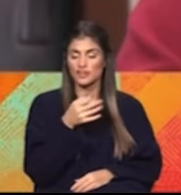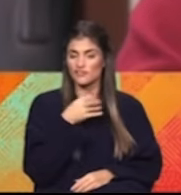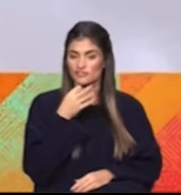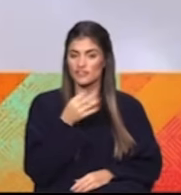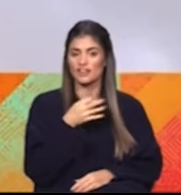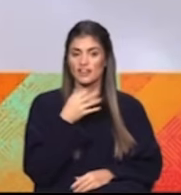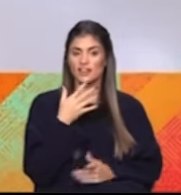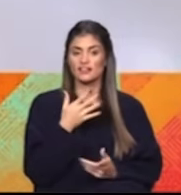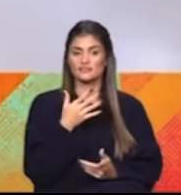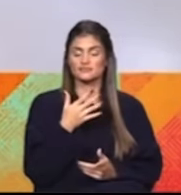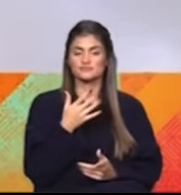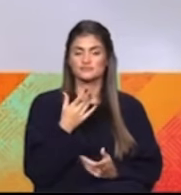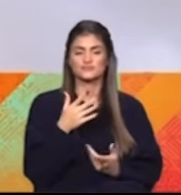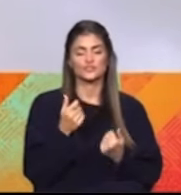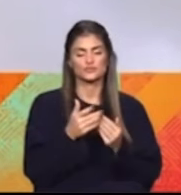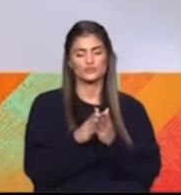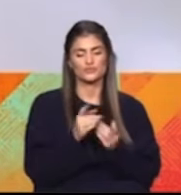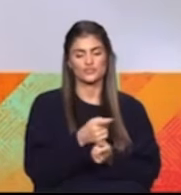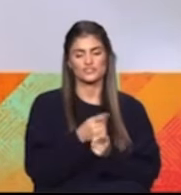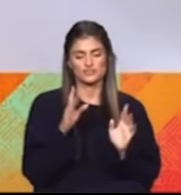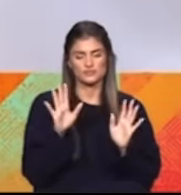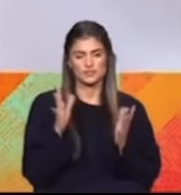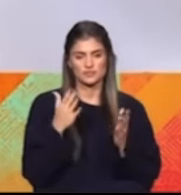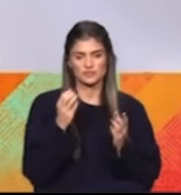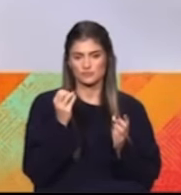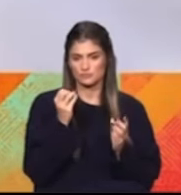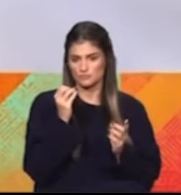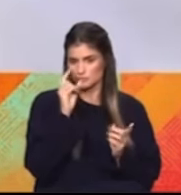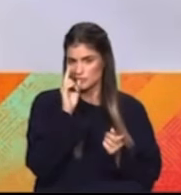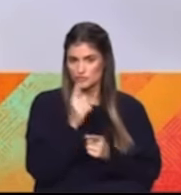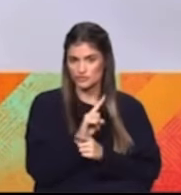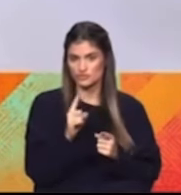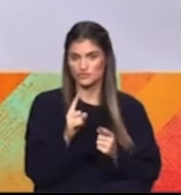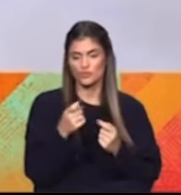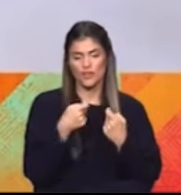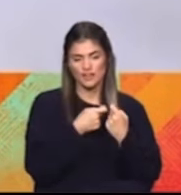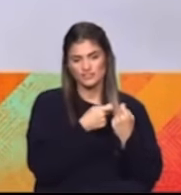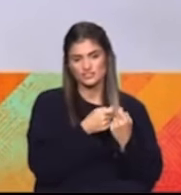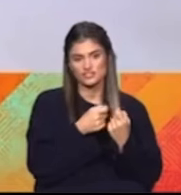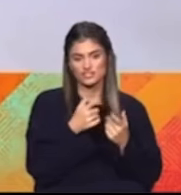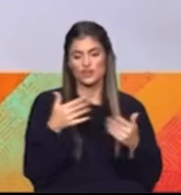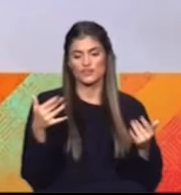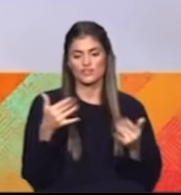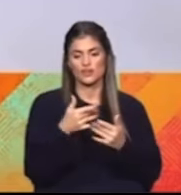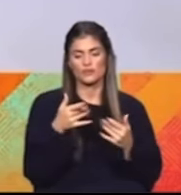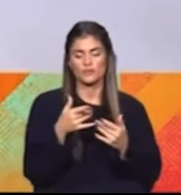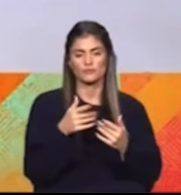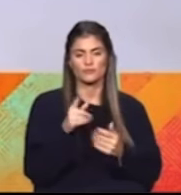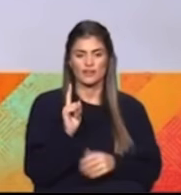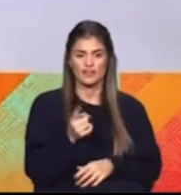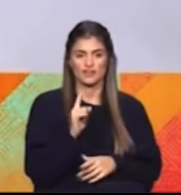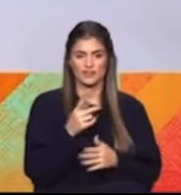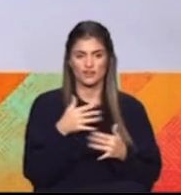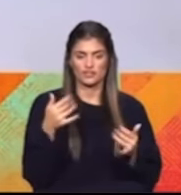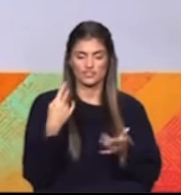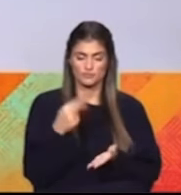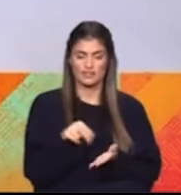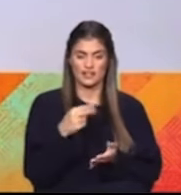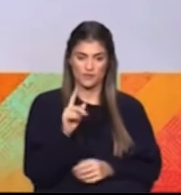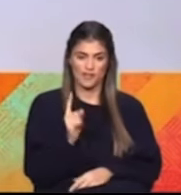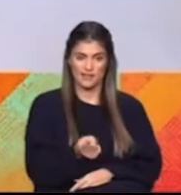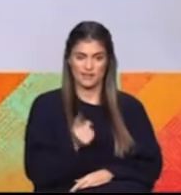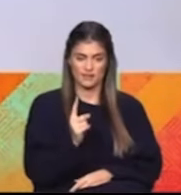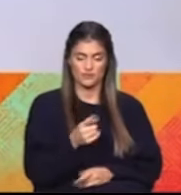lá. Estão todos de parabéns, intérpretes, professora, e depois isto é acordeão, isto é concertina, isto é espetáculo. Bom. E